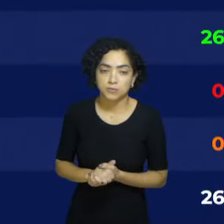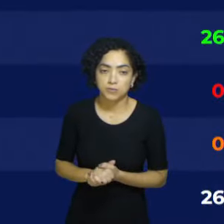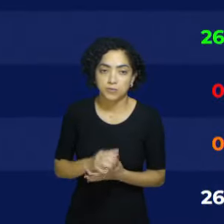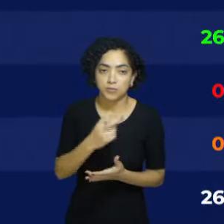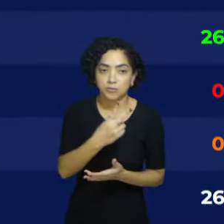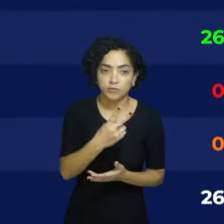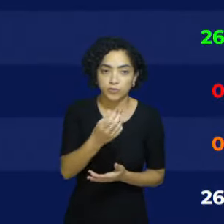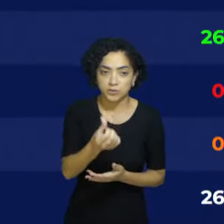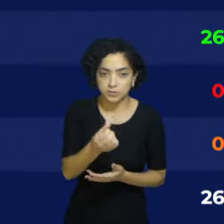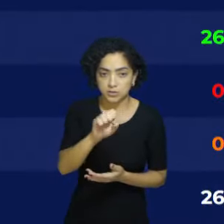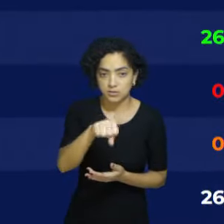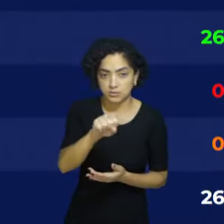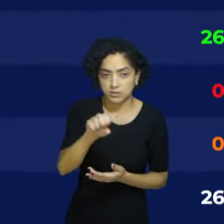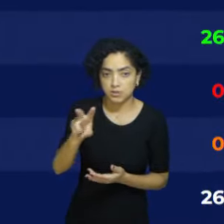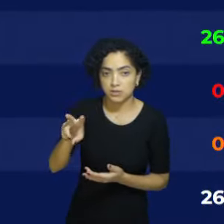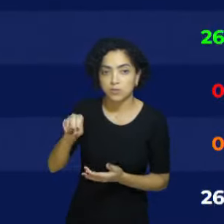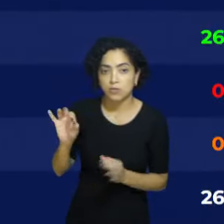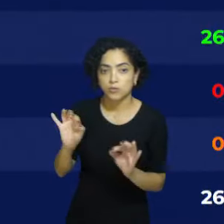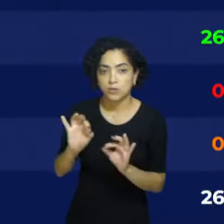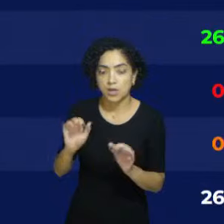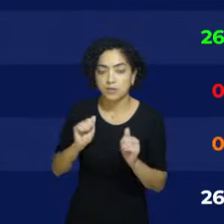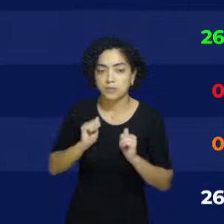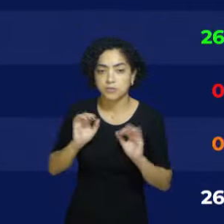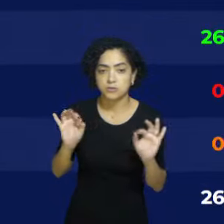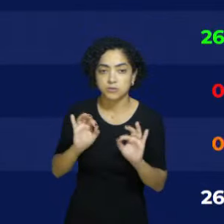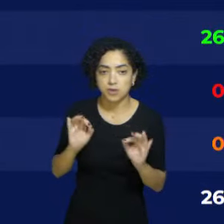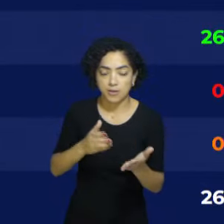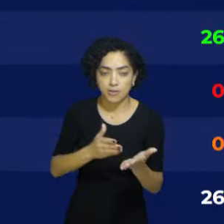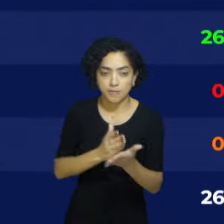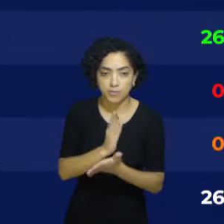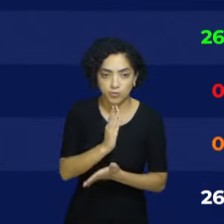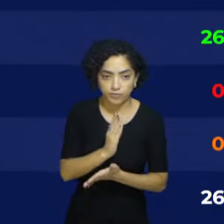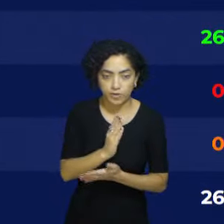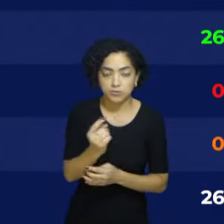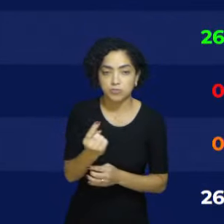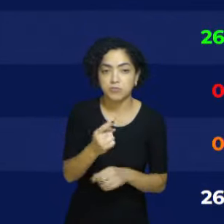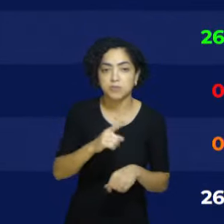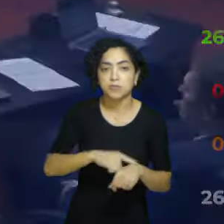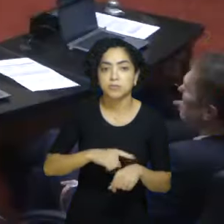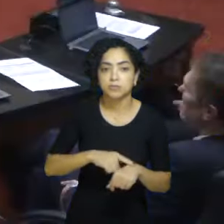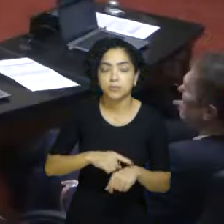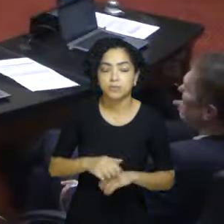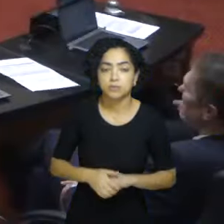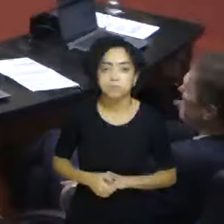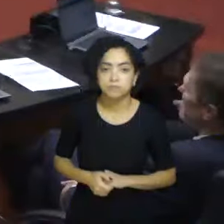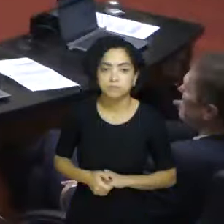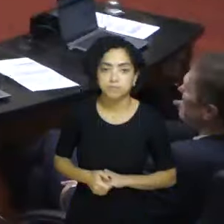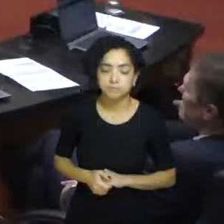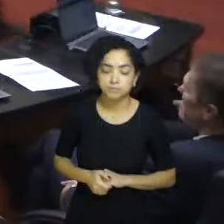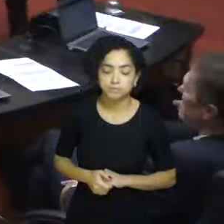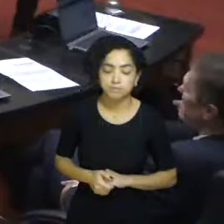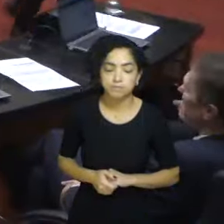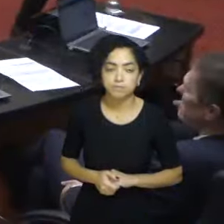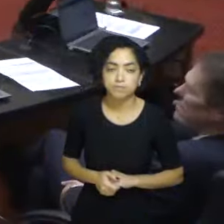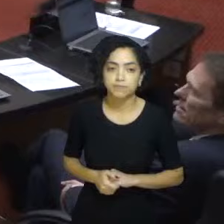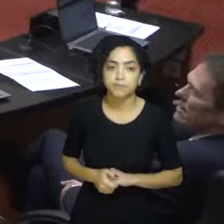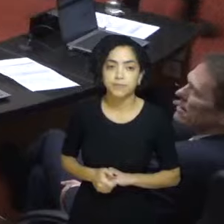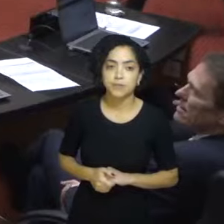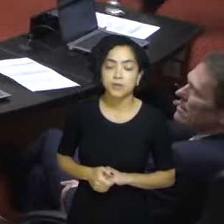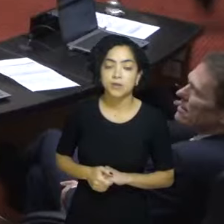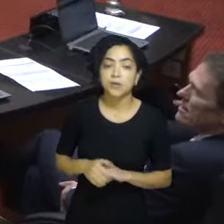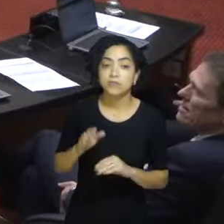26 votos sim, nenhum voto não, nenhuma abstenção. Está aprovado em primeiro turno. Senhor presidente, só gostaria de fazer